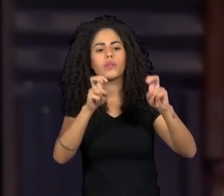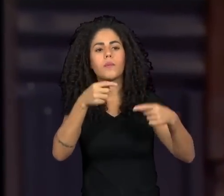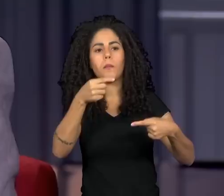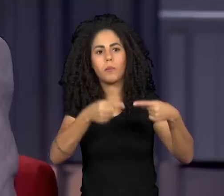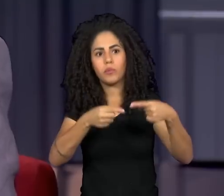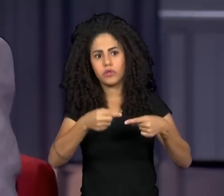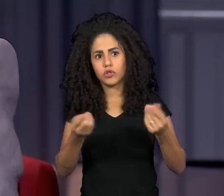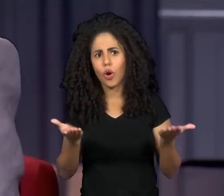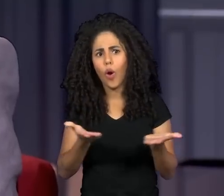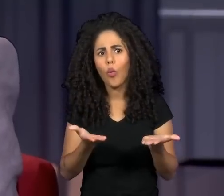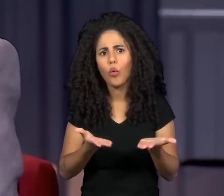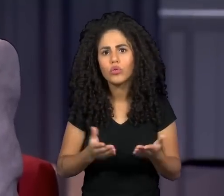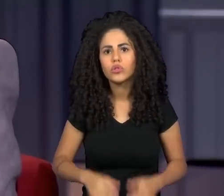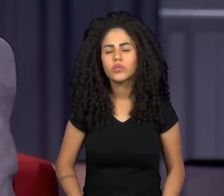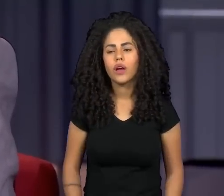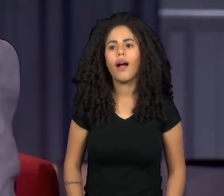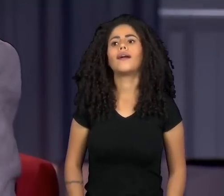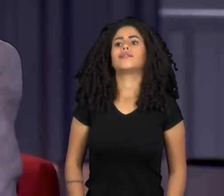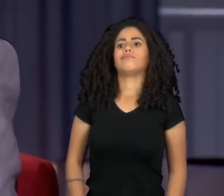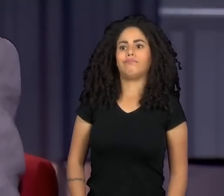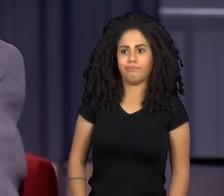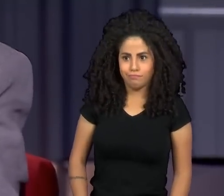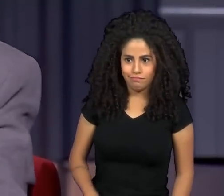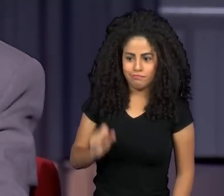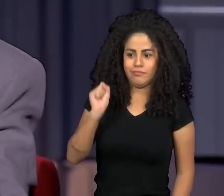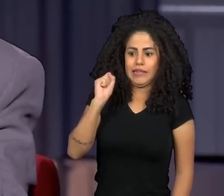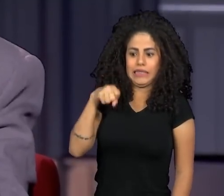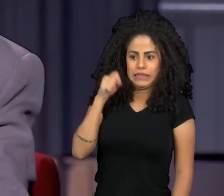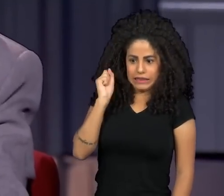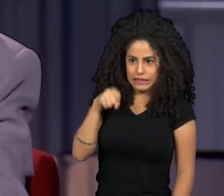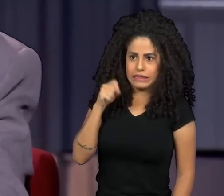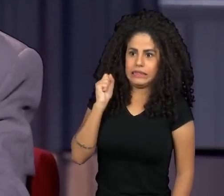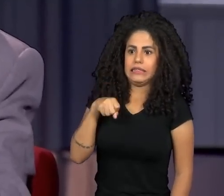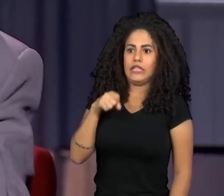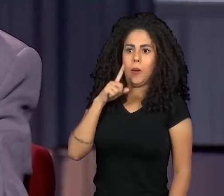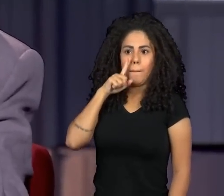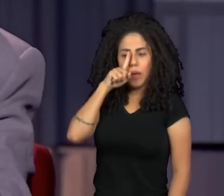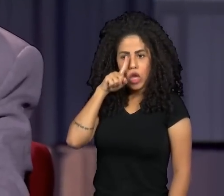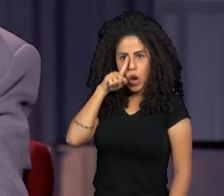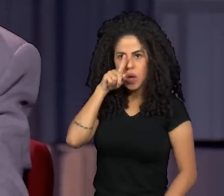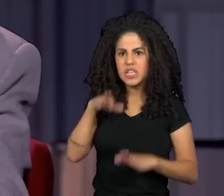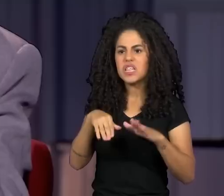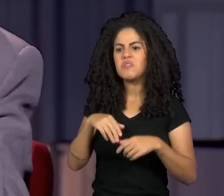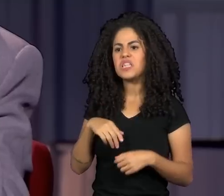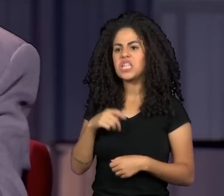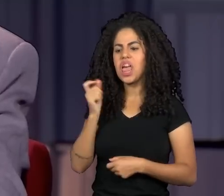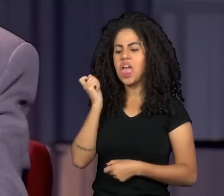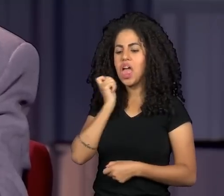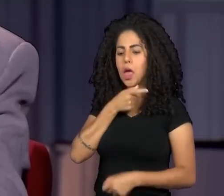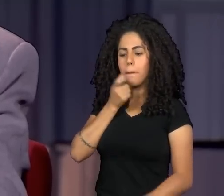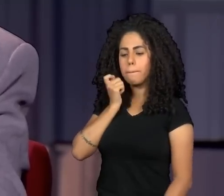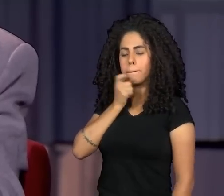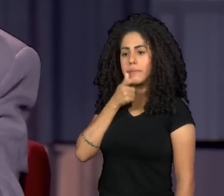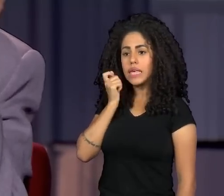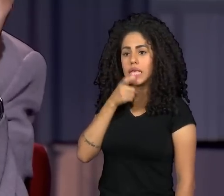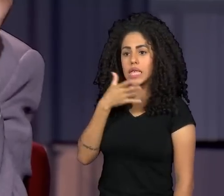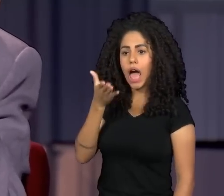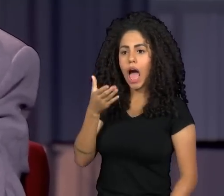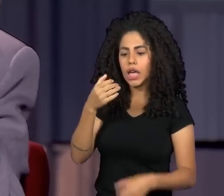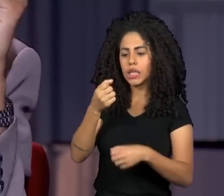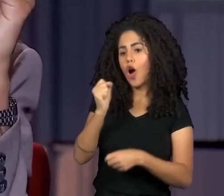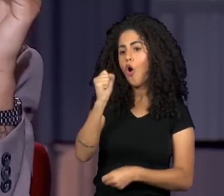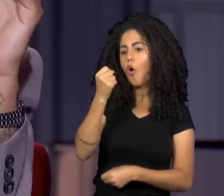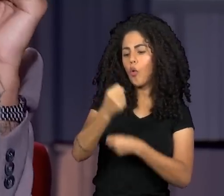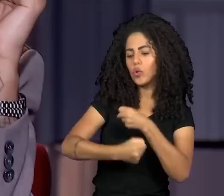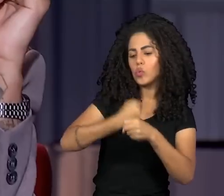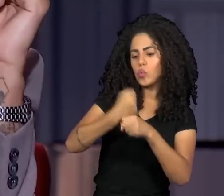atual? Pô, tá. Principalmente porque as pessoas falam assim pra mim, queria ver você tá fazendo essas piadas há 8 anos atrás.